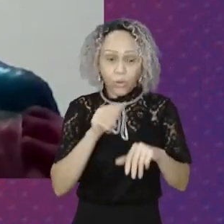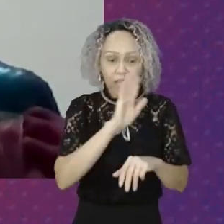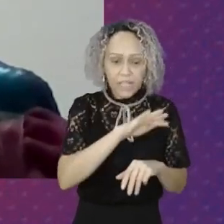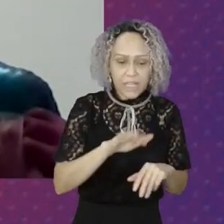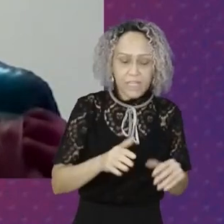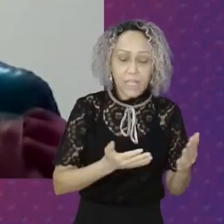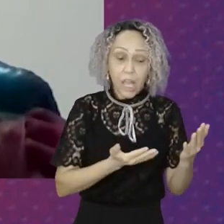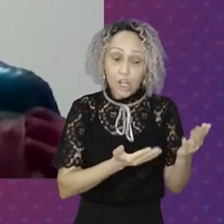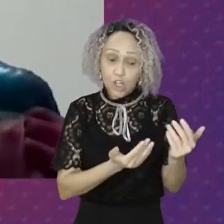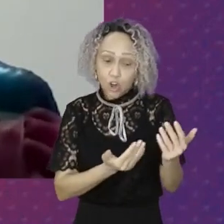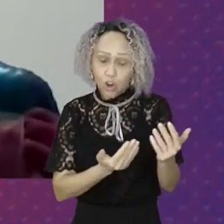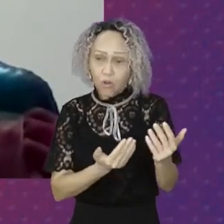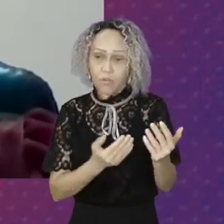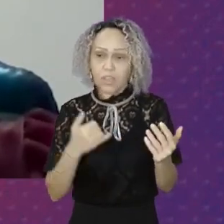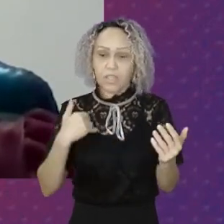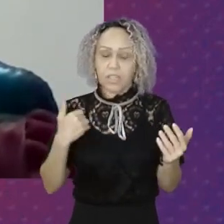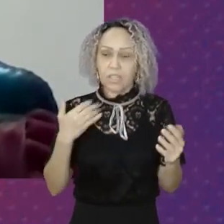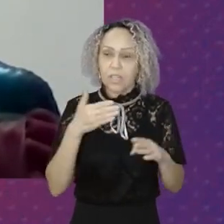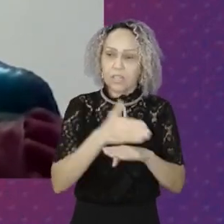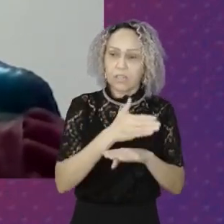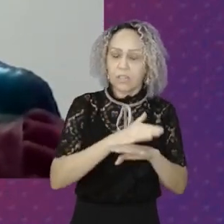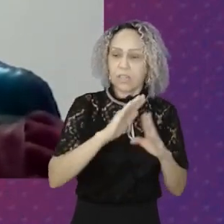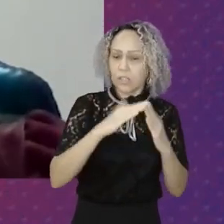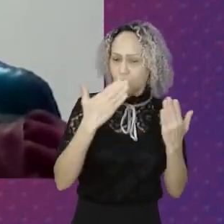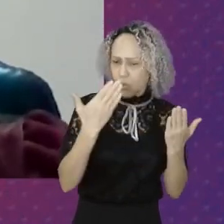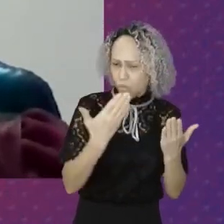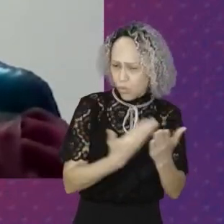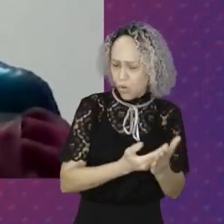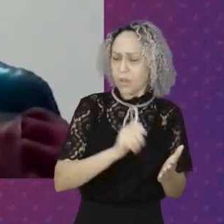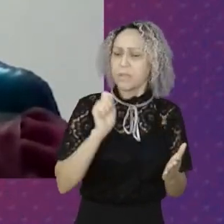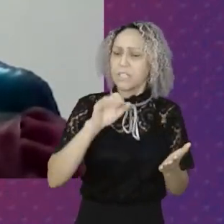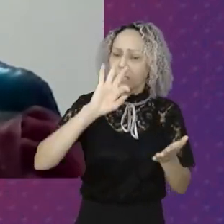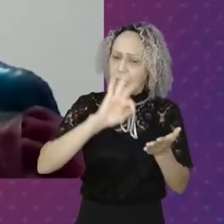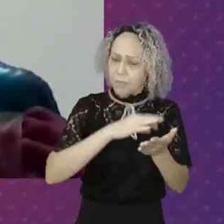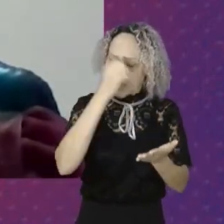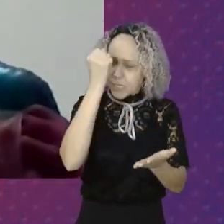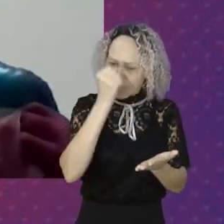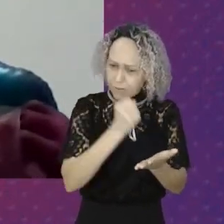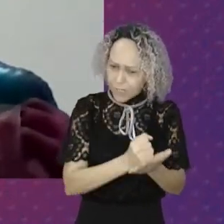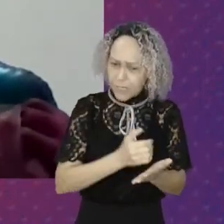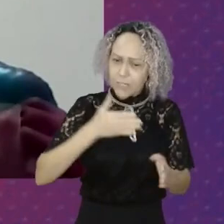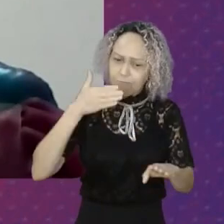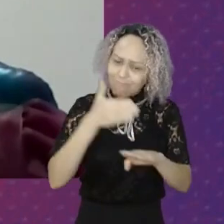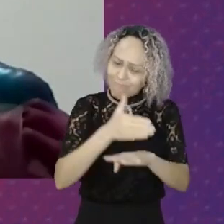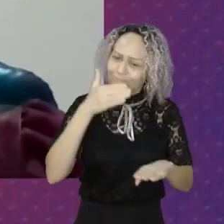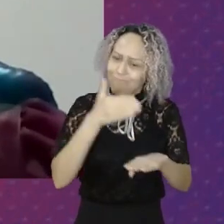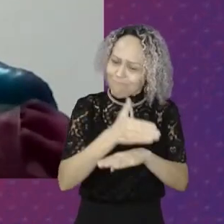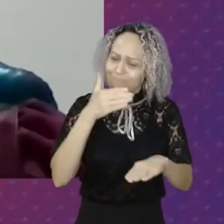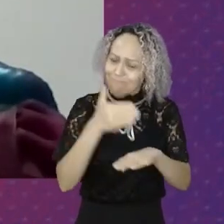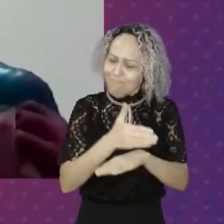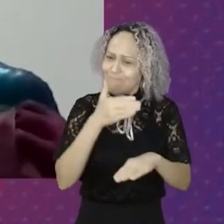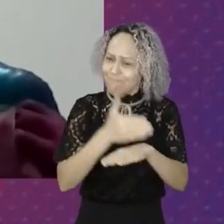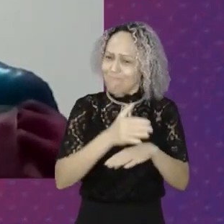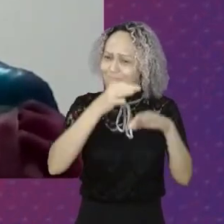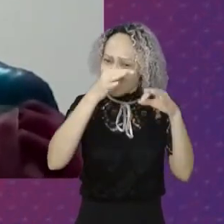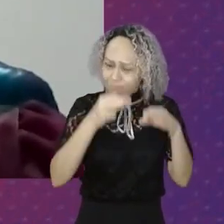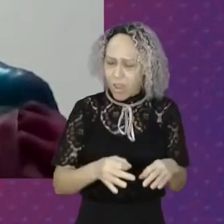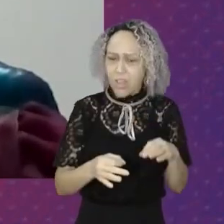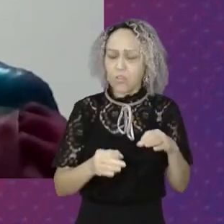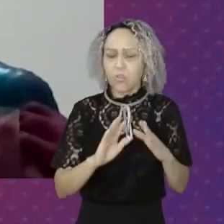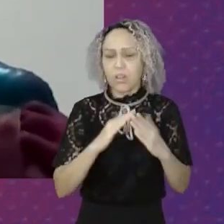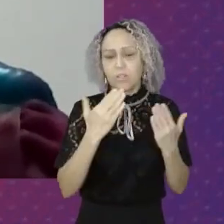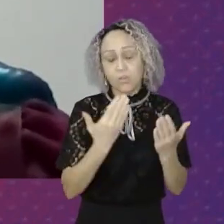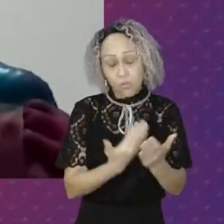na idade escolar, eles devem estar matriculados, frequentando regularmente a escola, e toda a família deve estar em